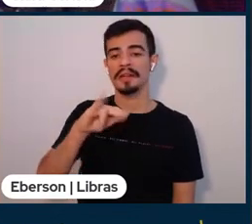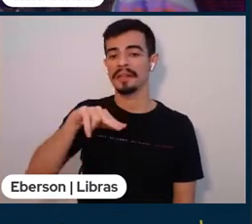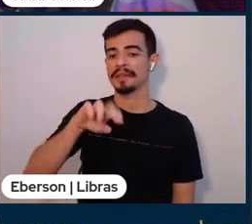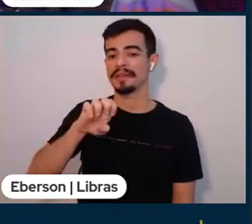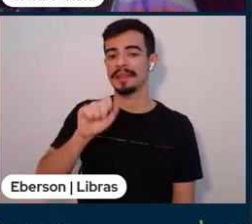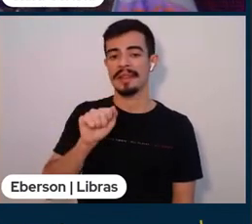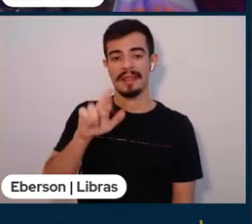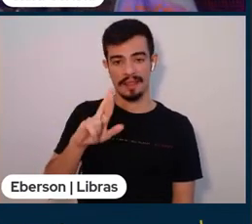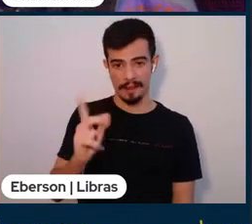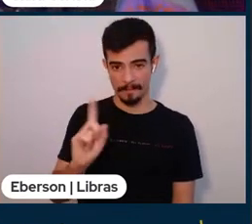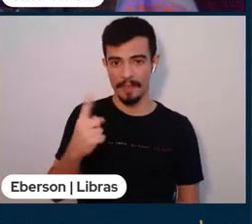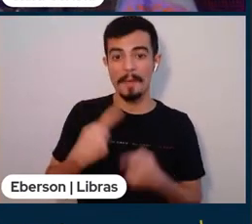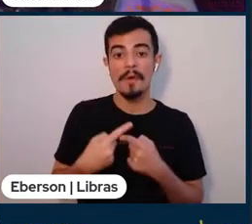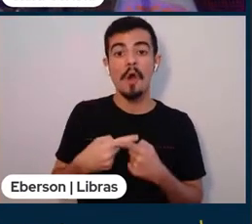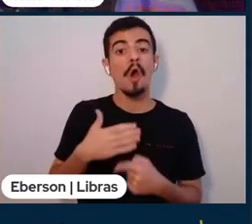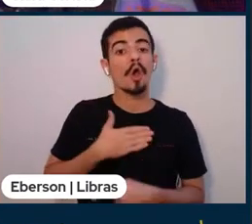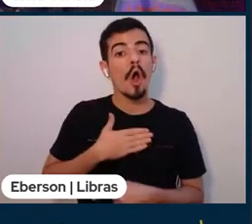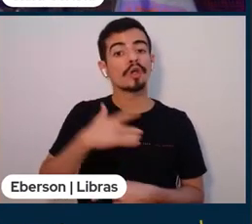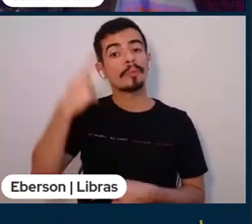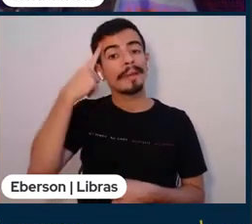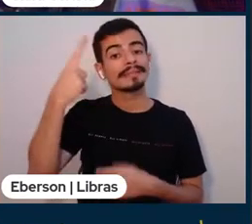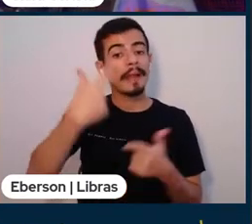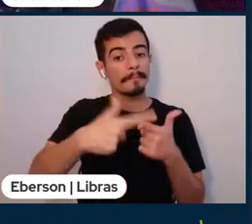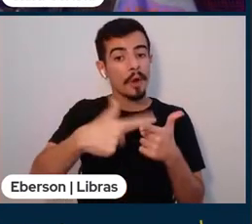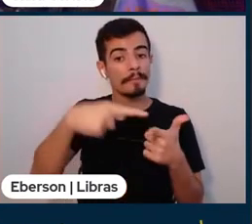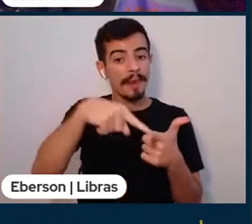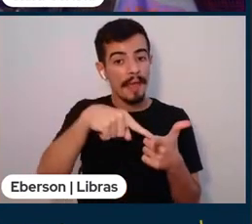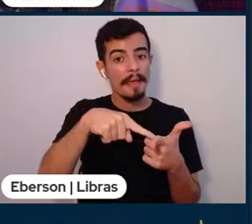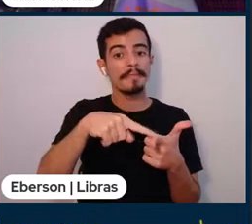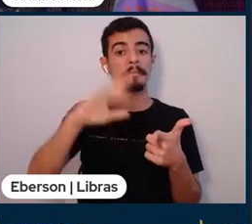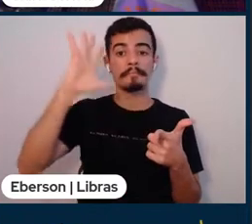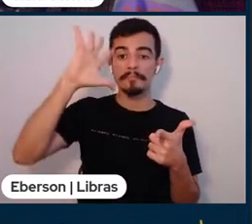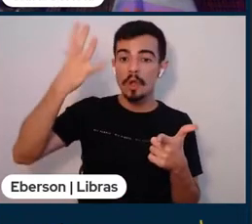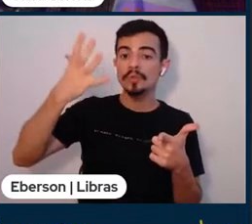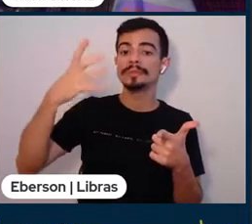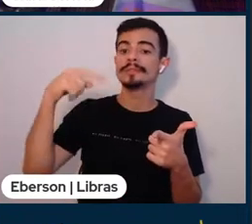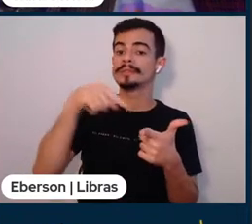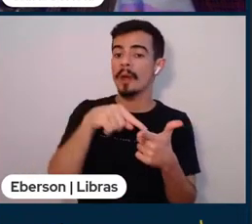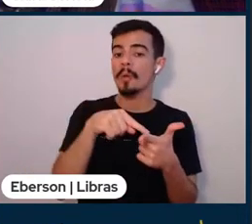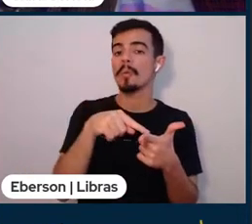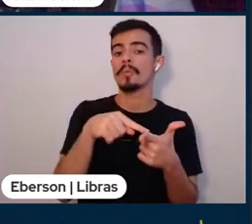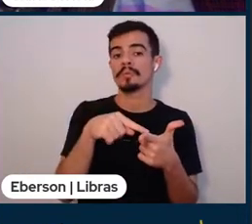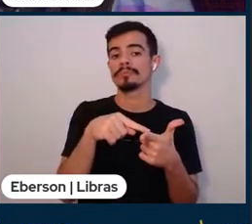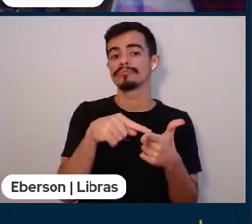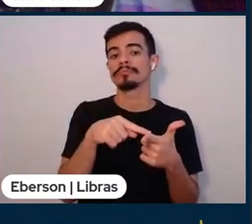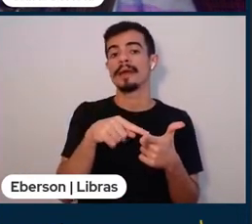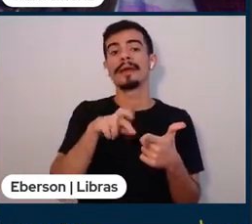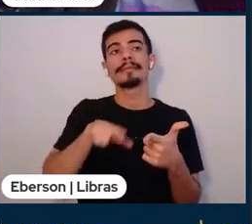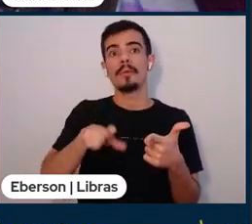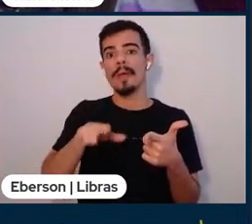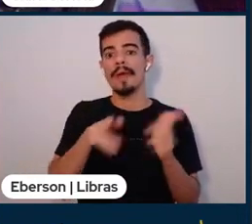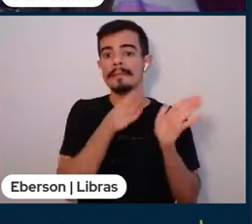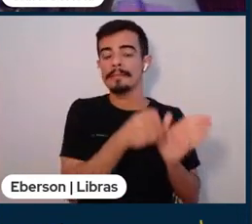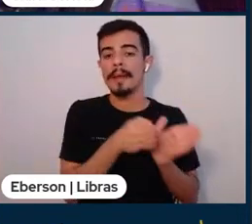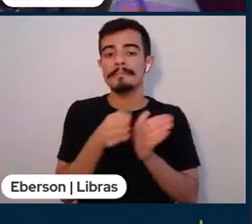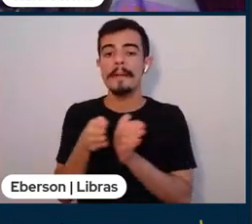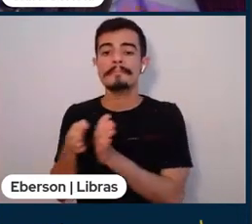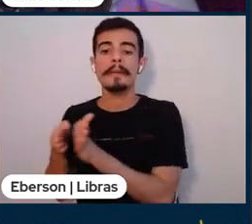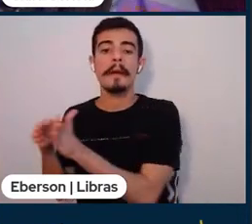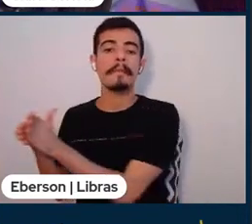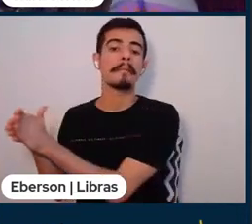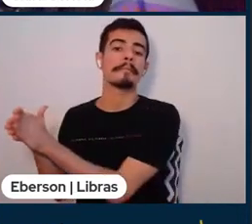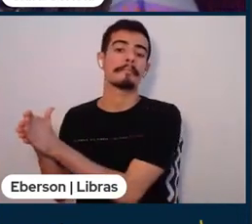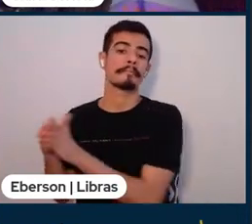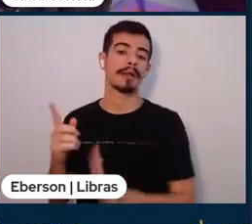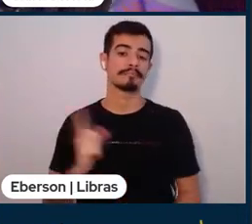gosto de, tipo, pensar no problema e depois pensar numa solução para que ele resolva o problema. Então eu não vou escalando a tecnologia, né? Eu